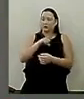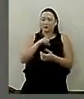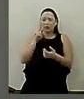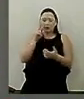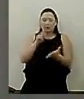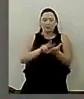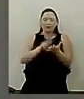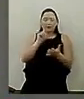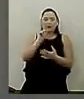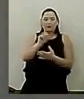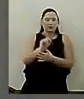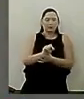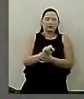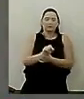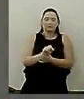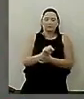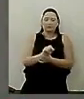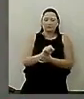chamou a atenção.